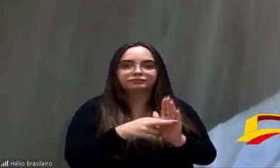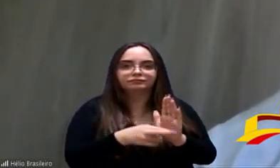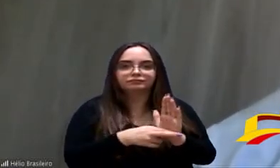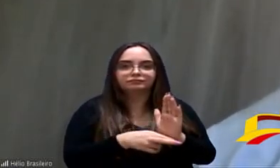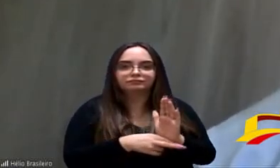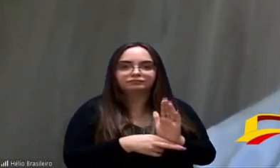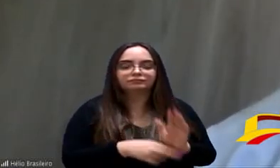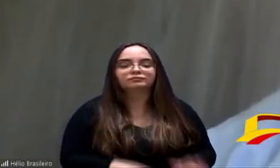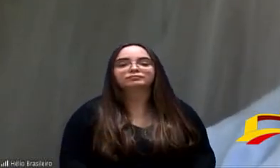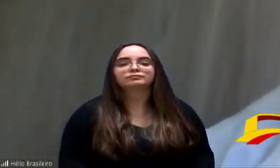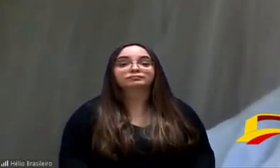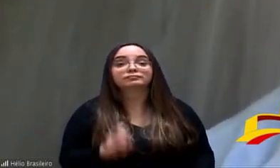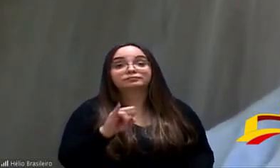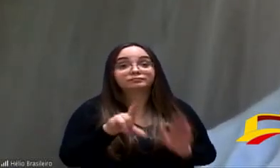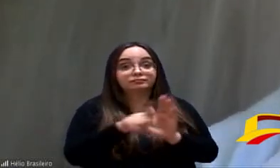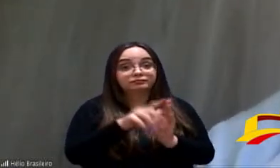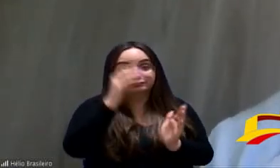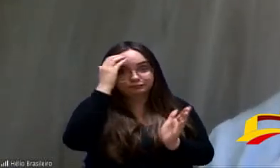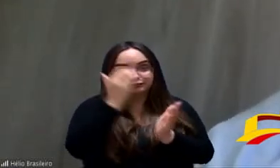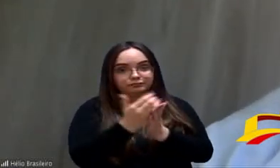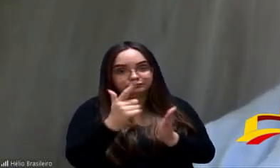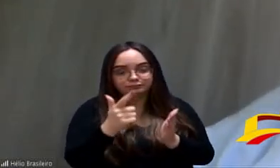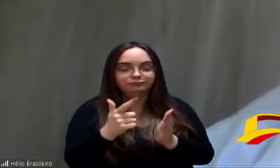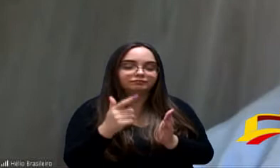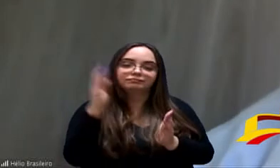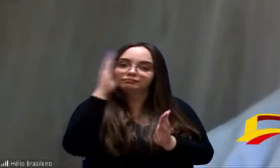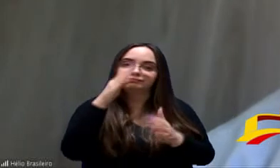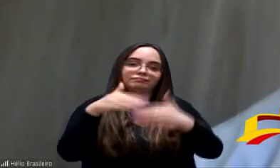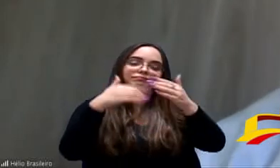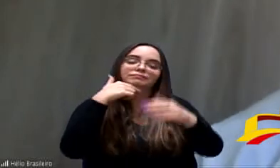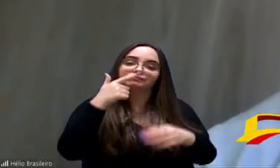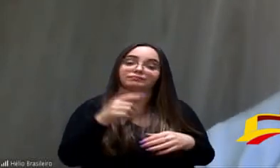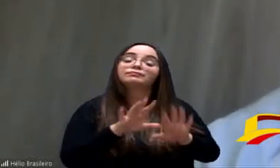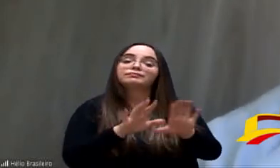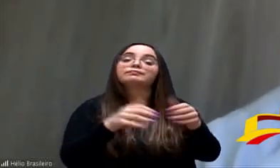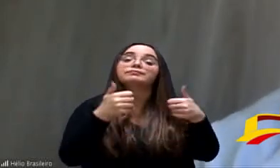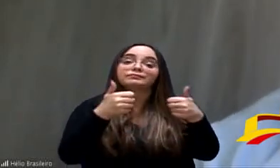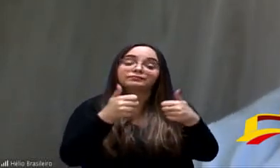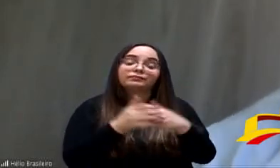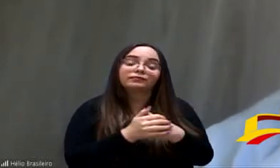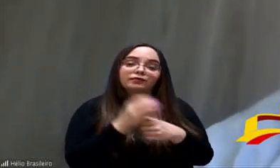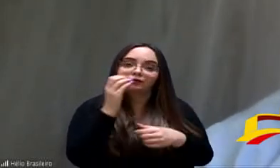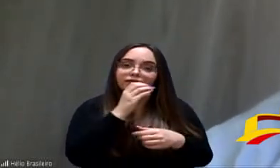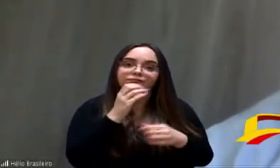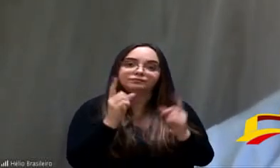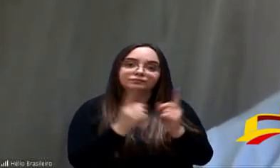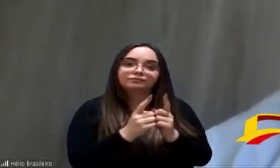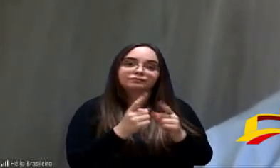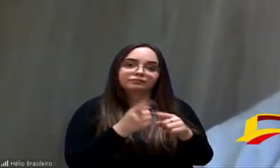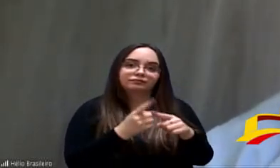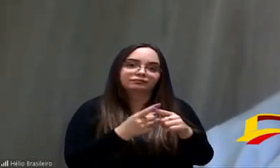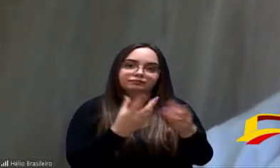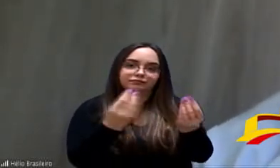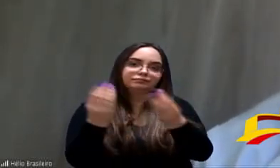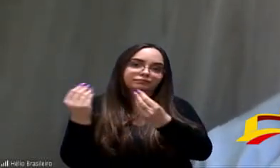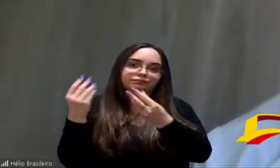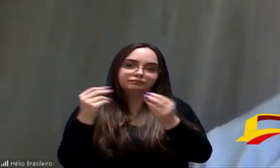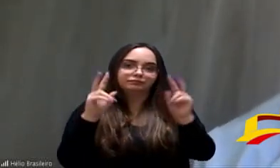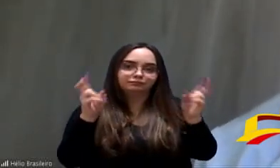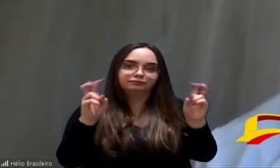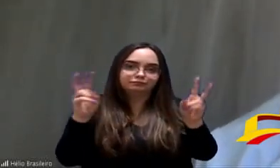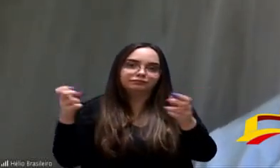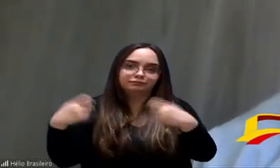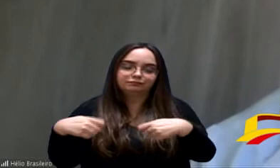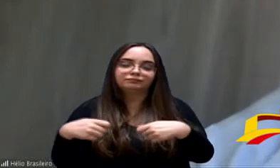se não se obedecer lei, o nosso país não anda. Então, senhor presidente, rapidamente, porque temos vários outros temas